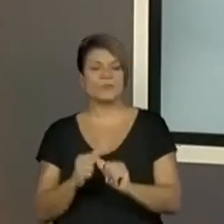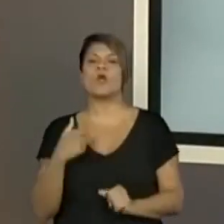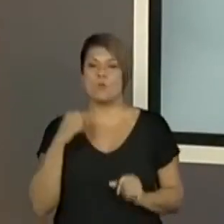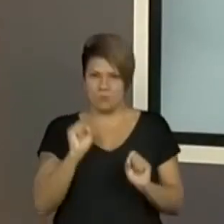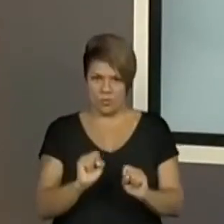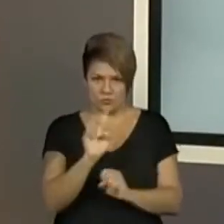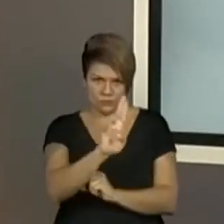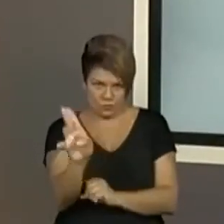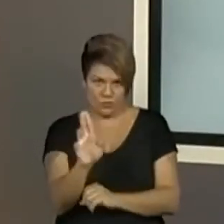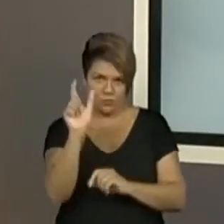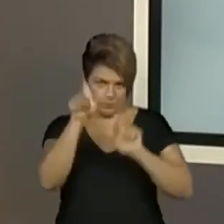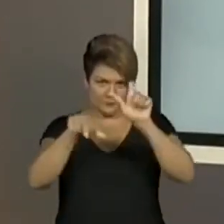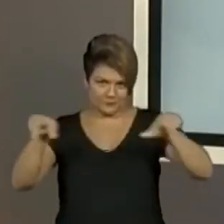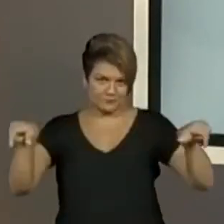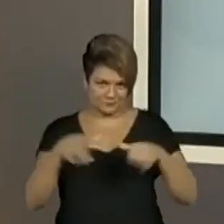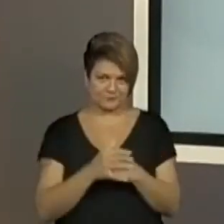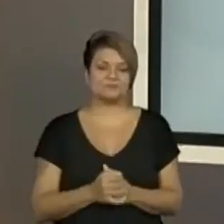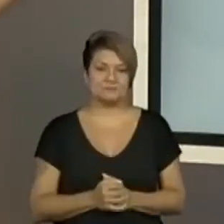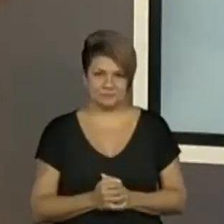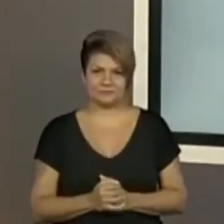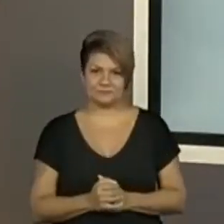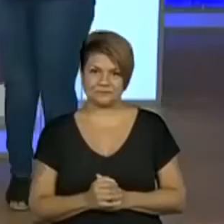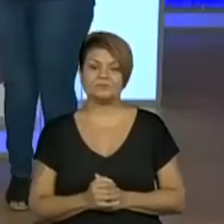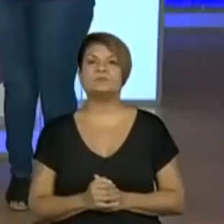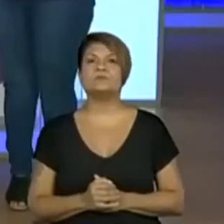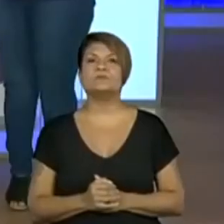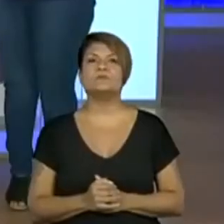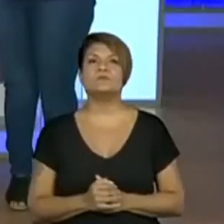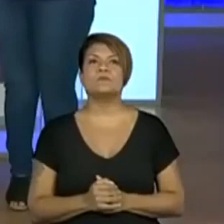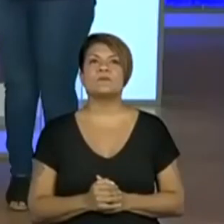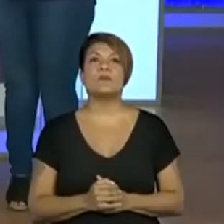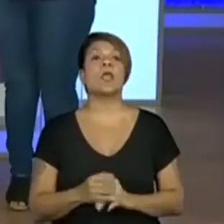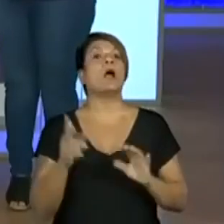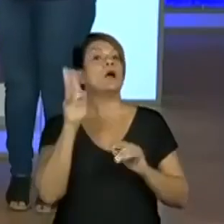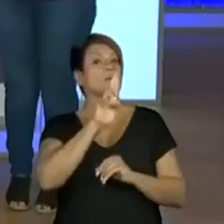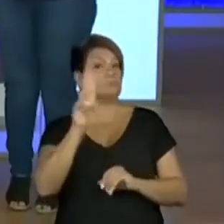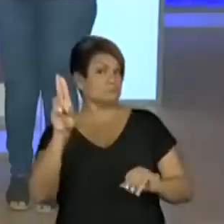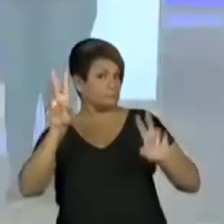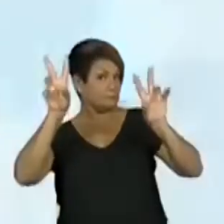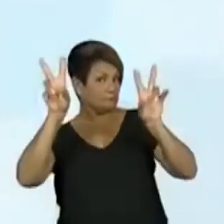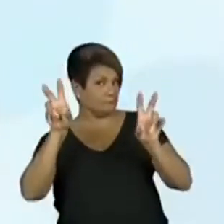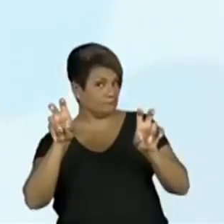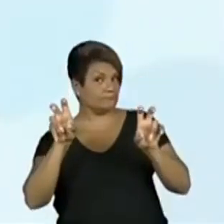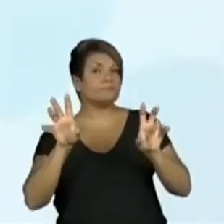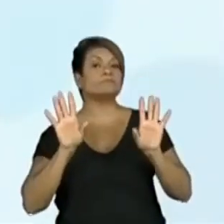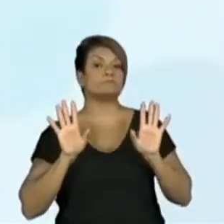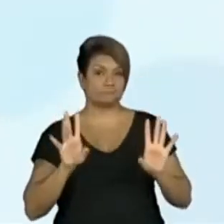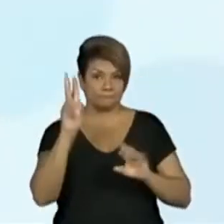personagens? Eu vou precisar ler. Vamos trazer o título, olha lá. Olha lá.